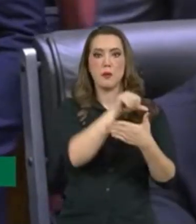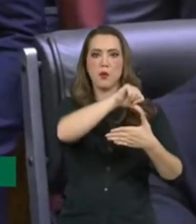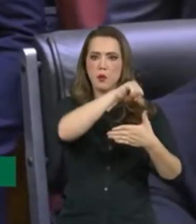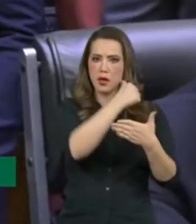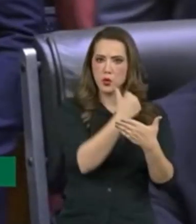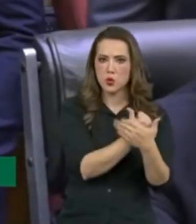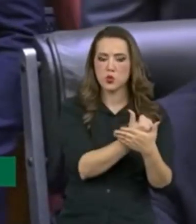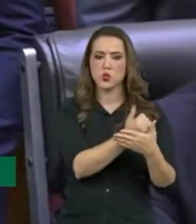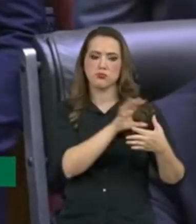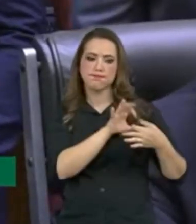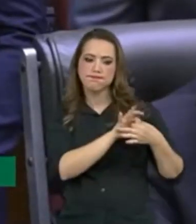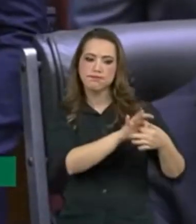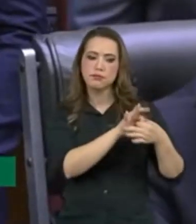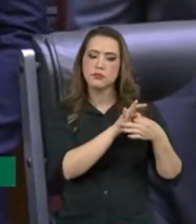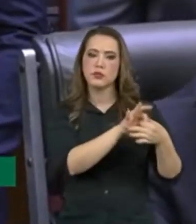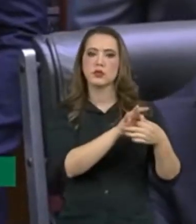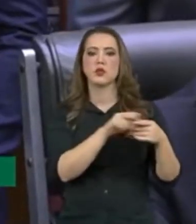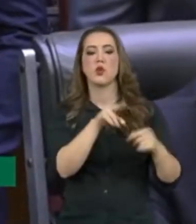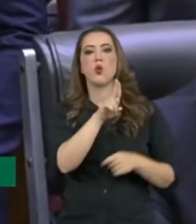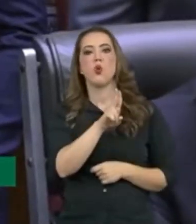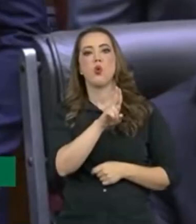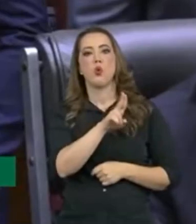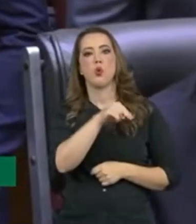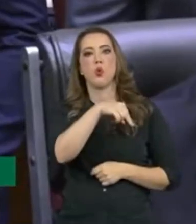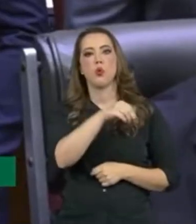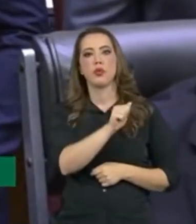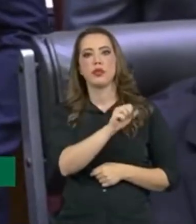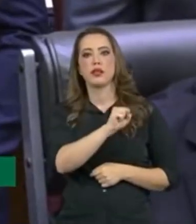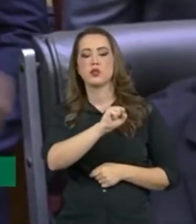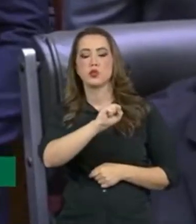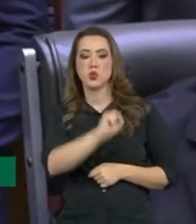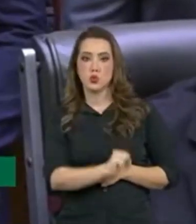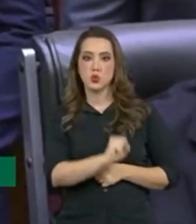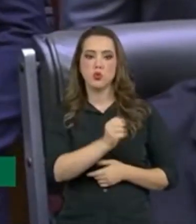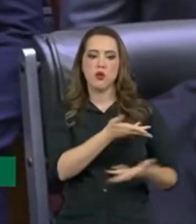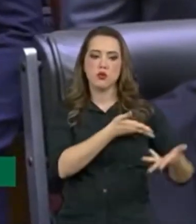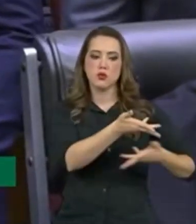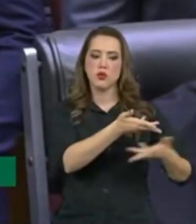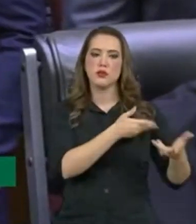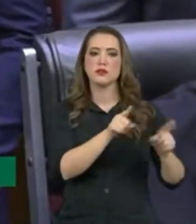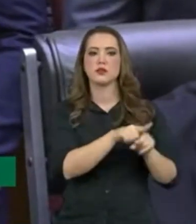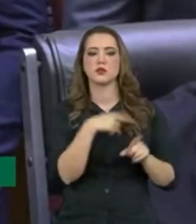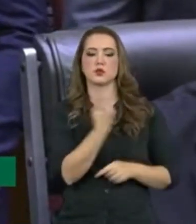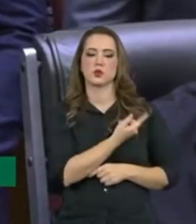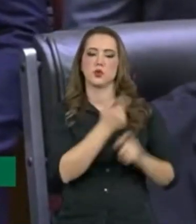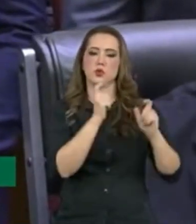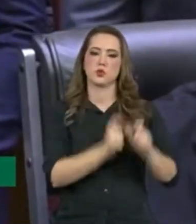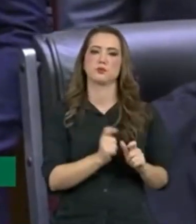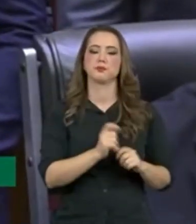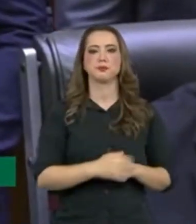a revitalização da UNASUL e demais instâncias de articulação soberana da nossa região.